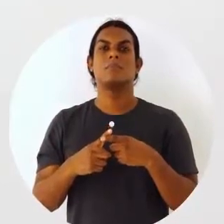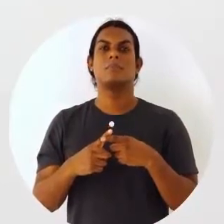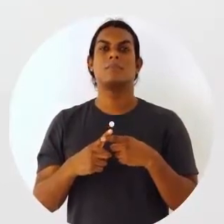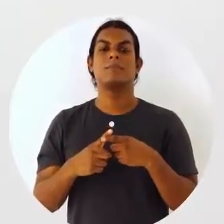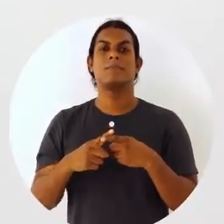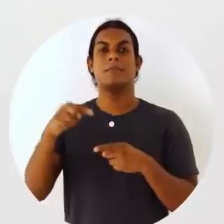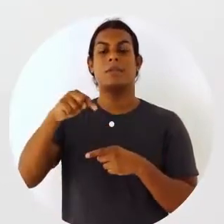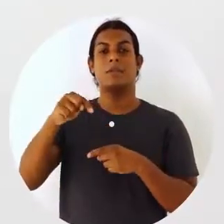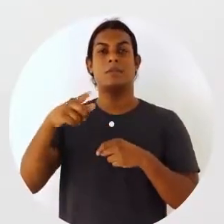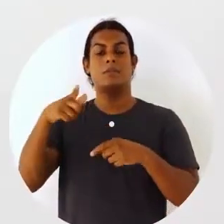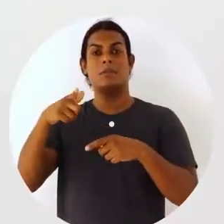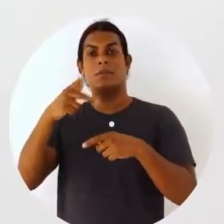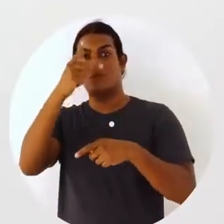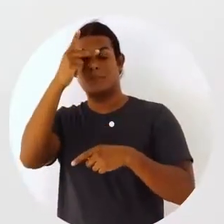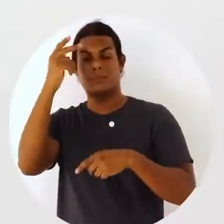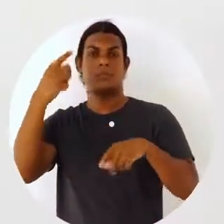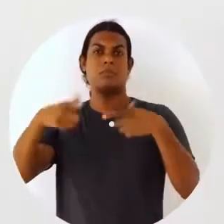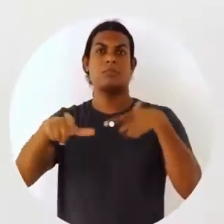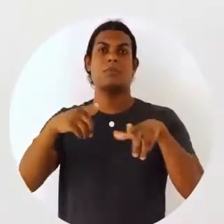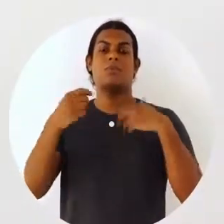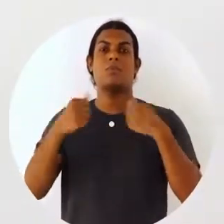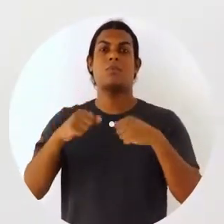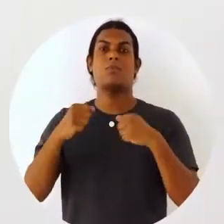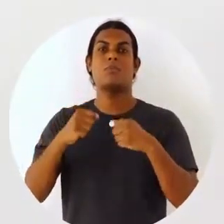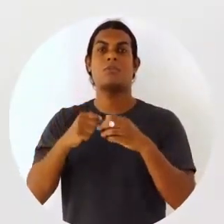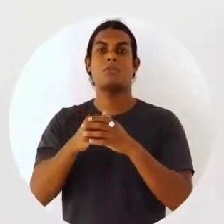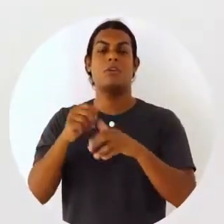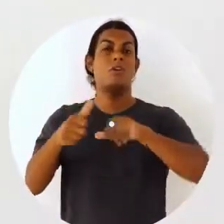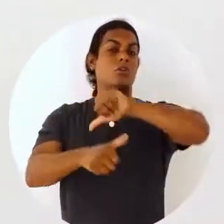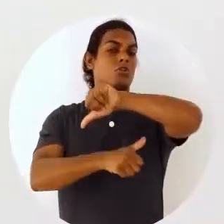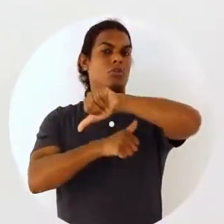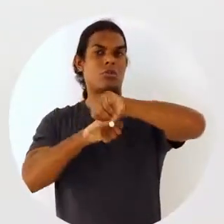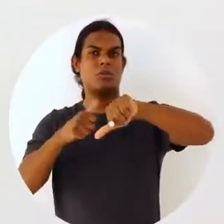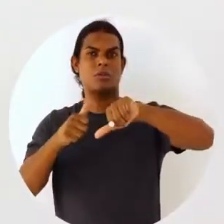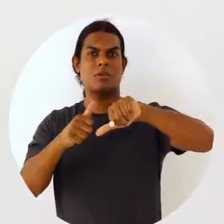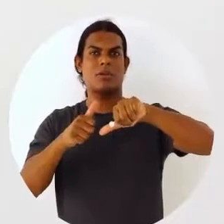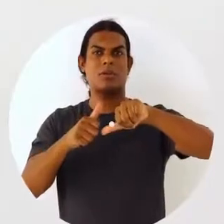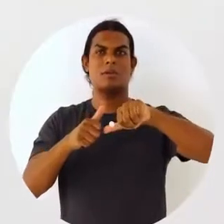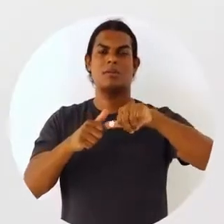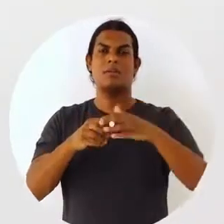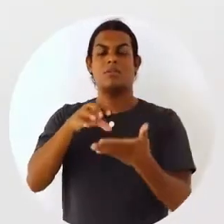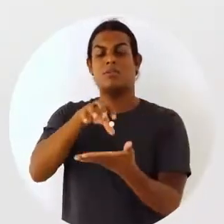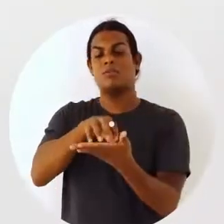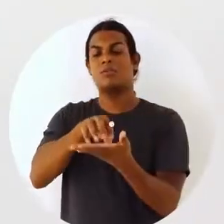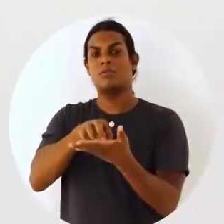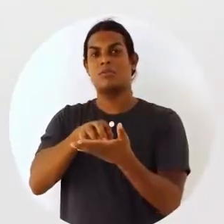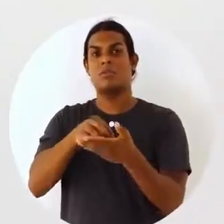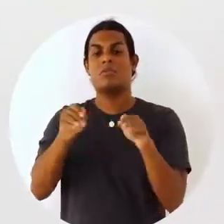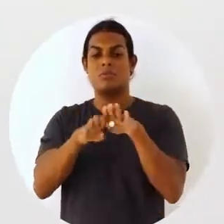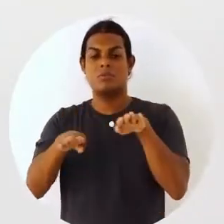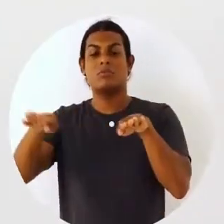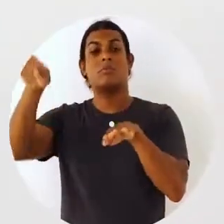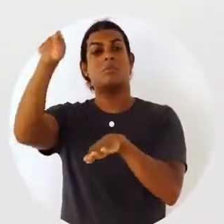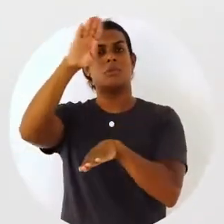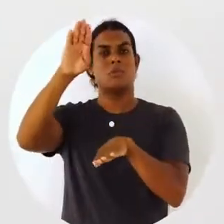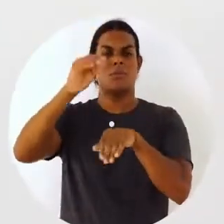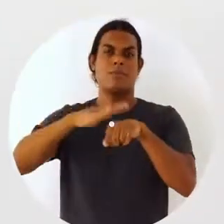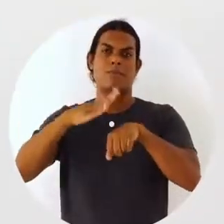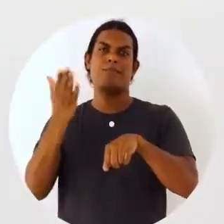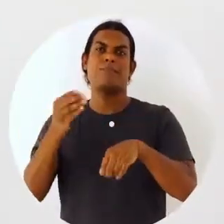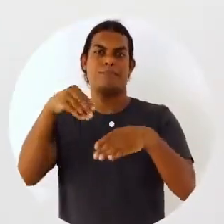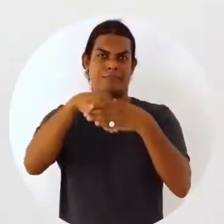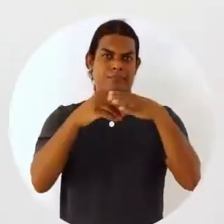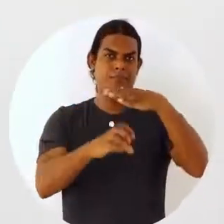a sua participação na organização, ou seja, ele possa querer galgar cargos maiores, ele possa querer ser promovido, e ele possa saber dentro desse